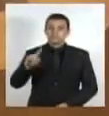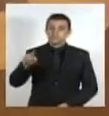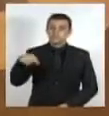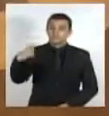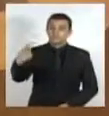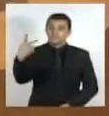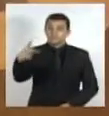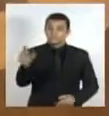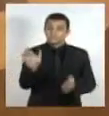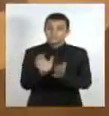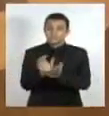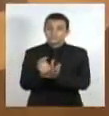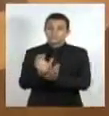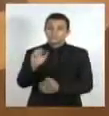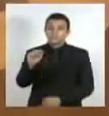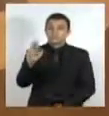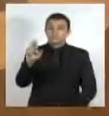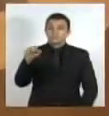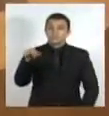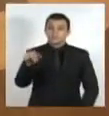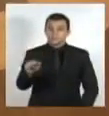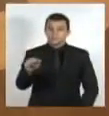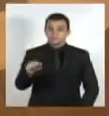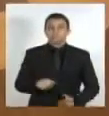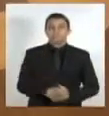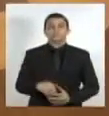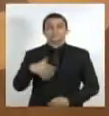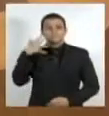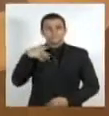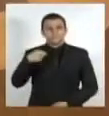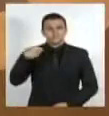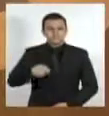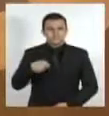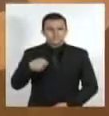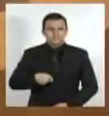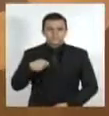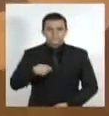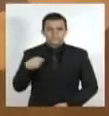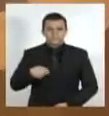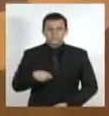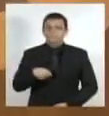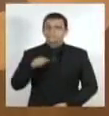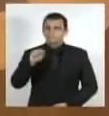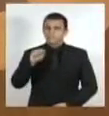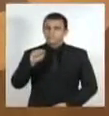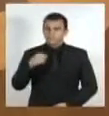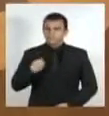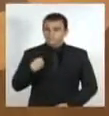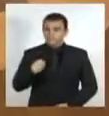Arena. E fez um discurso muito duro, ao vivo, na TV Difusora.